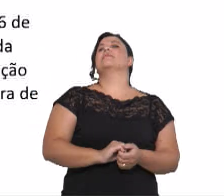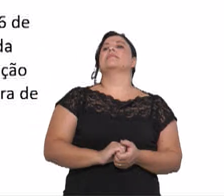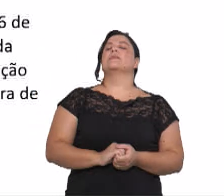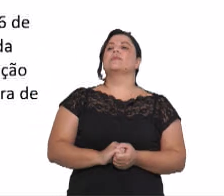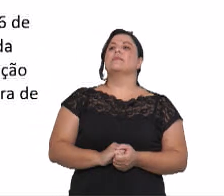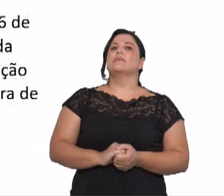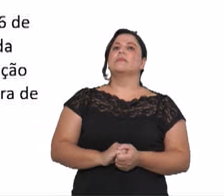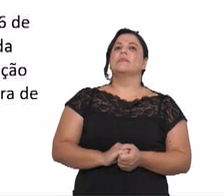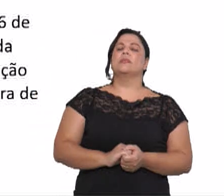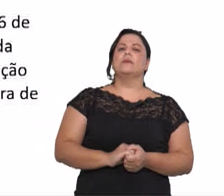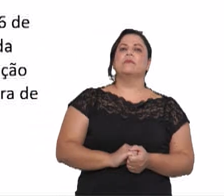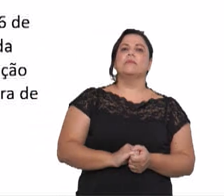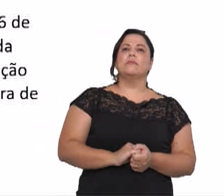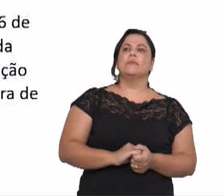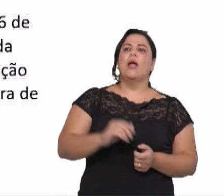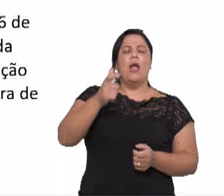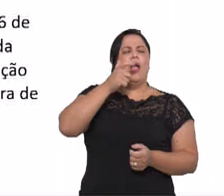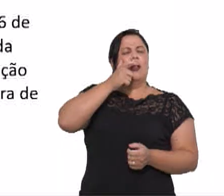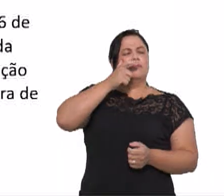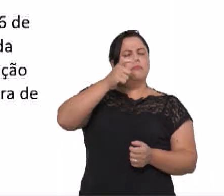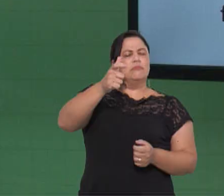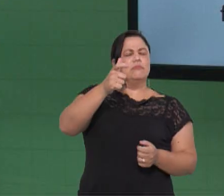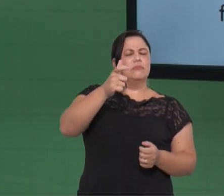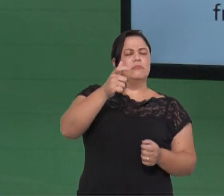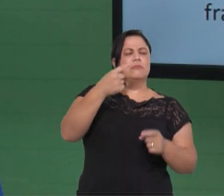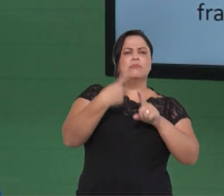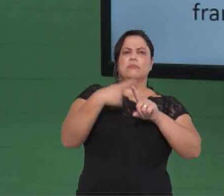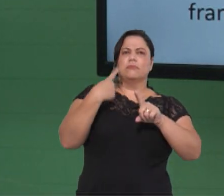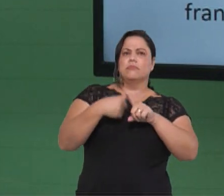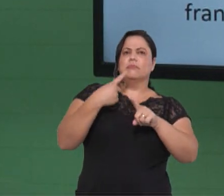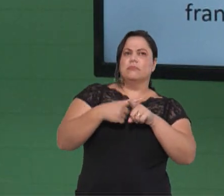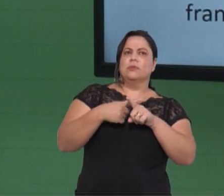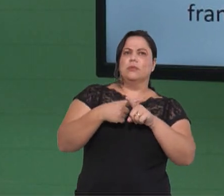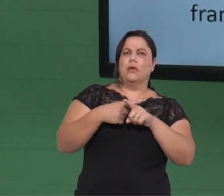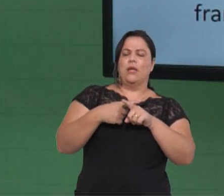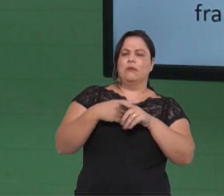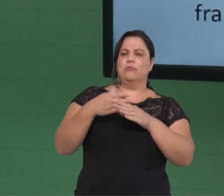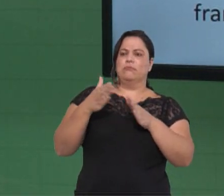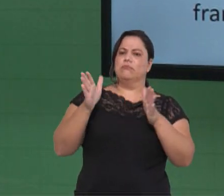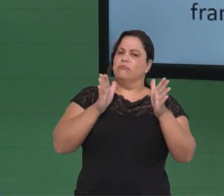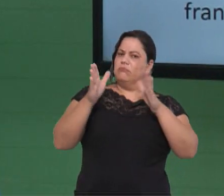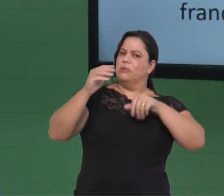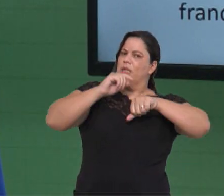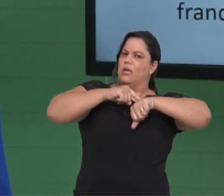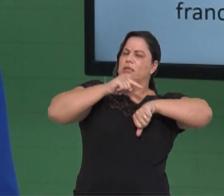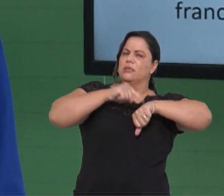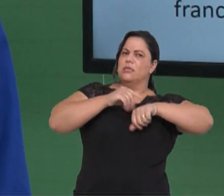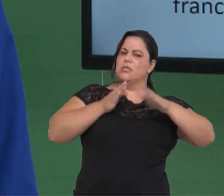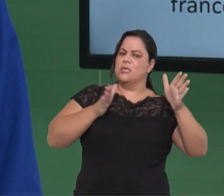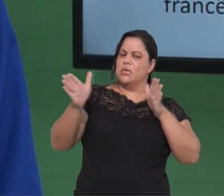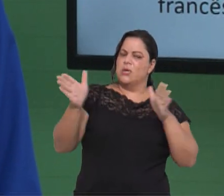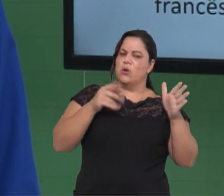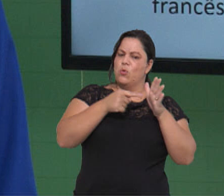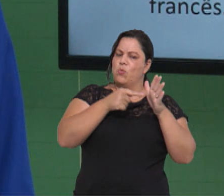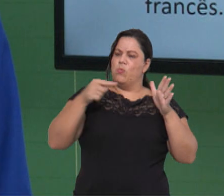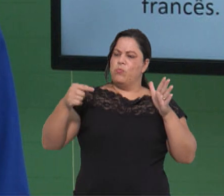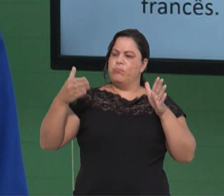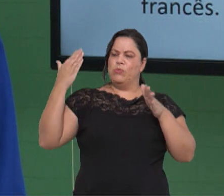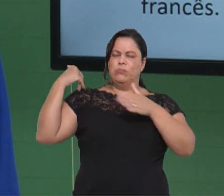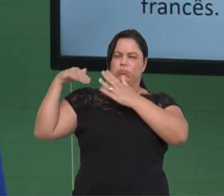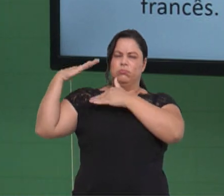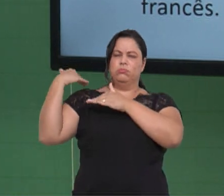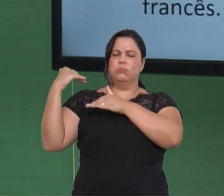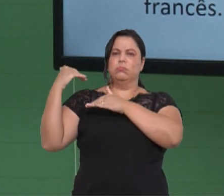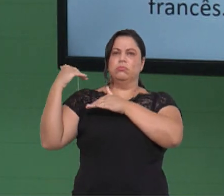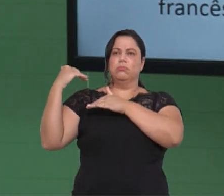nesta época, o rei já havia se colocado contrário. E é óbvio que